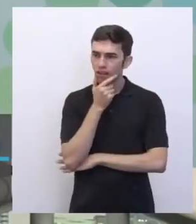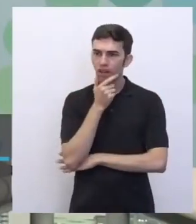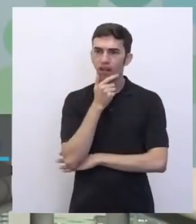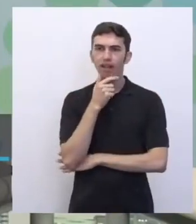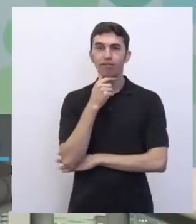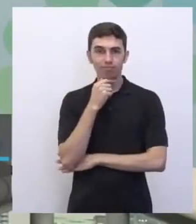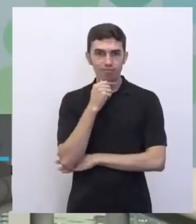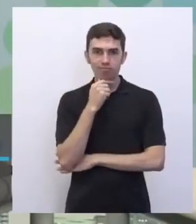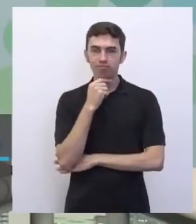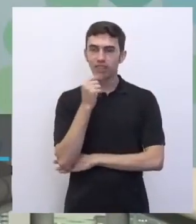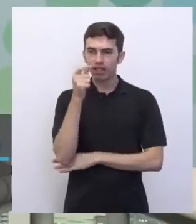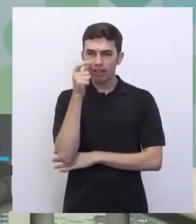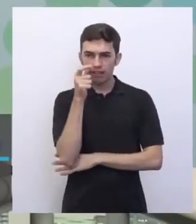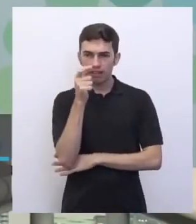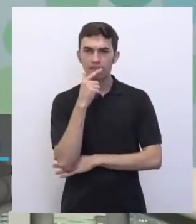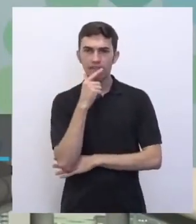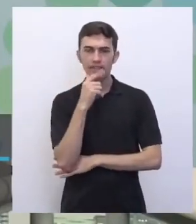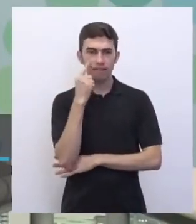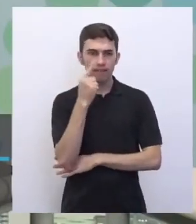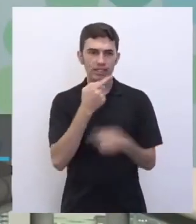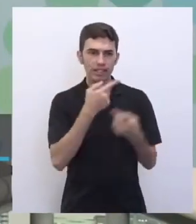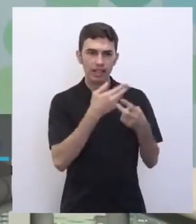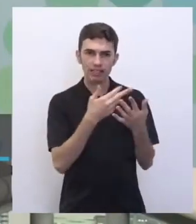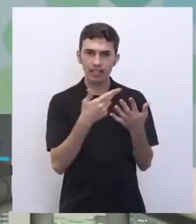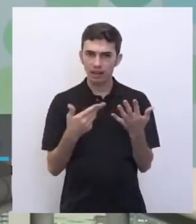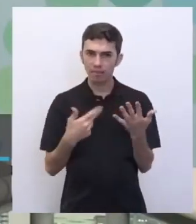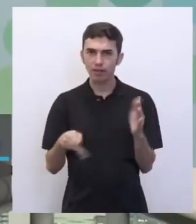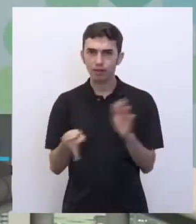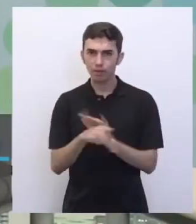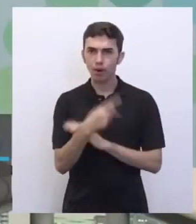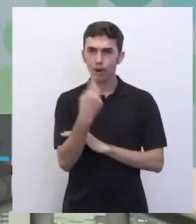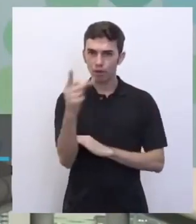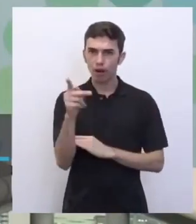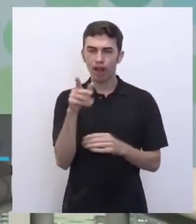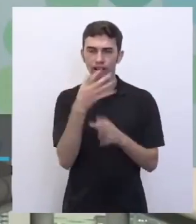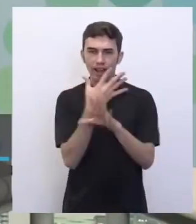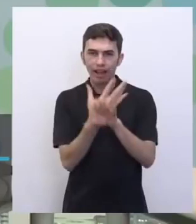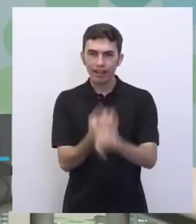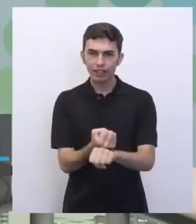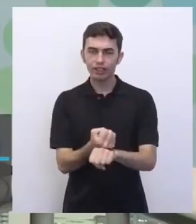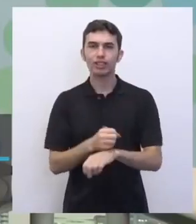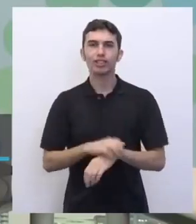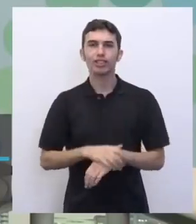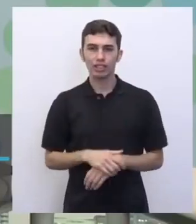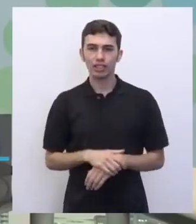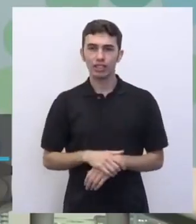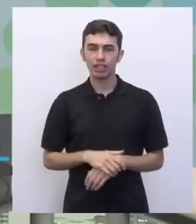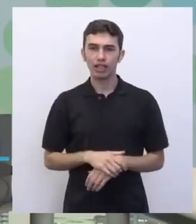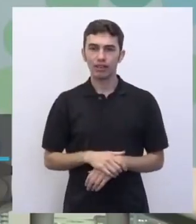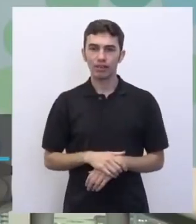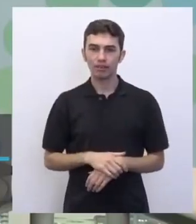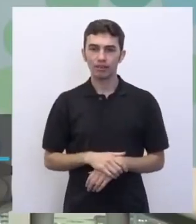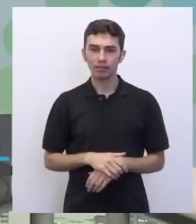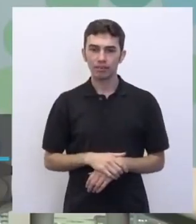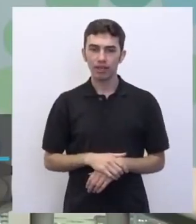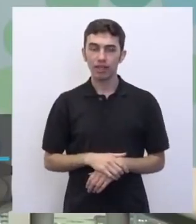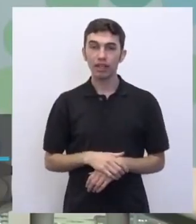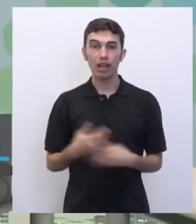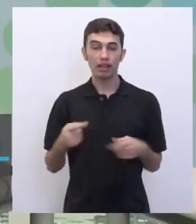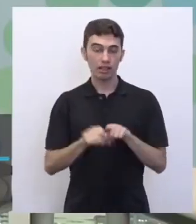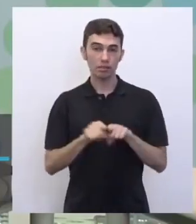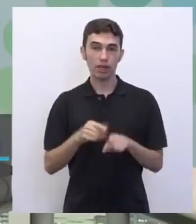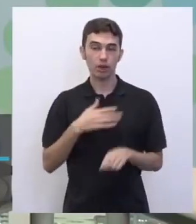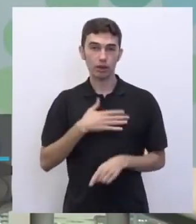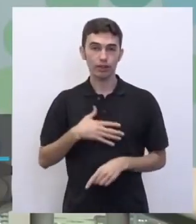esses vídeos, poder observar alguns elementos, né, que são próprios da Caatinga. Então é muito bacana esse momento. E eu gostaria também